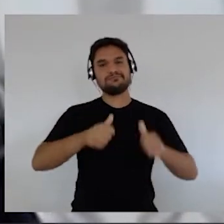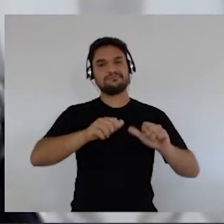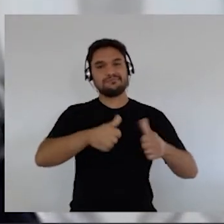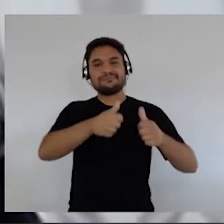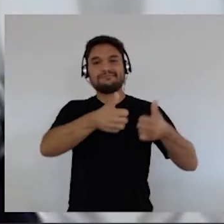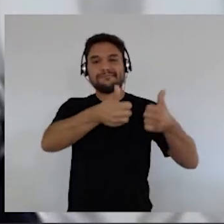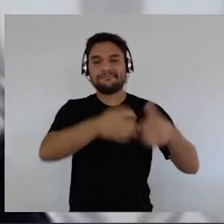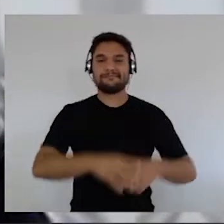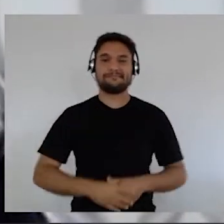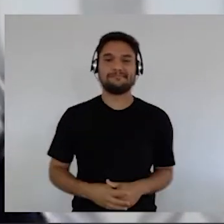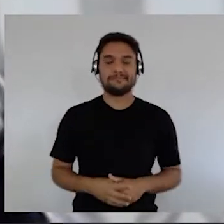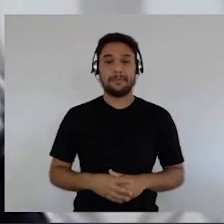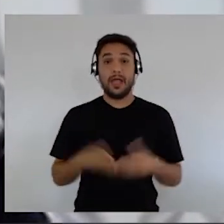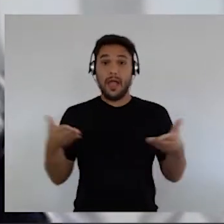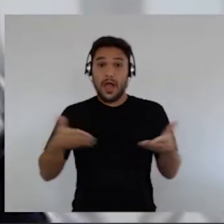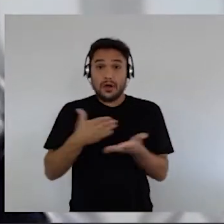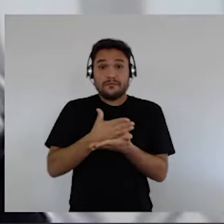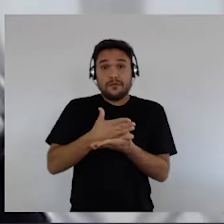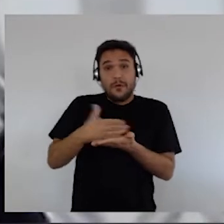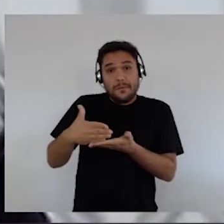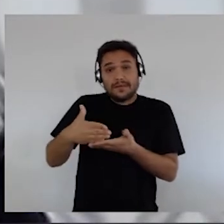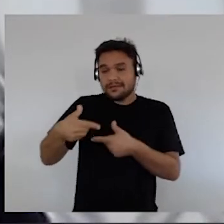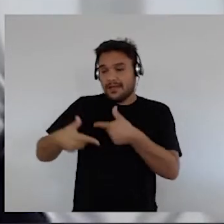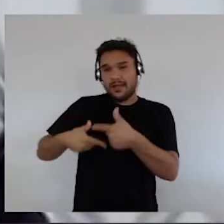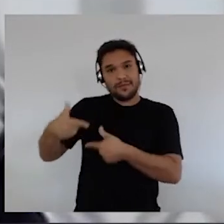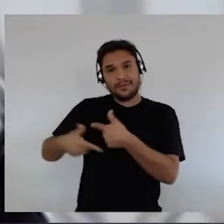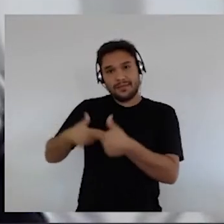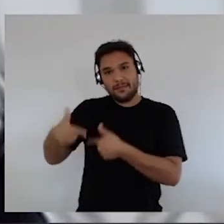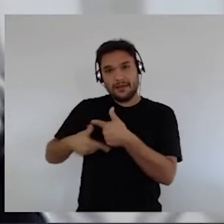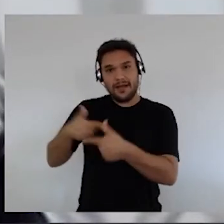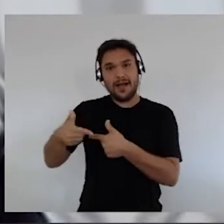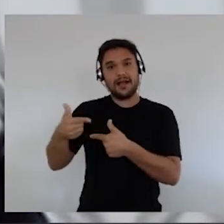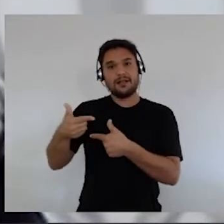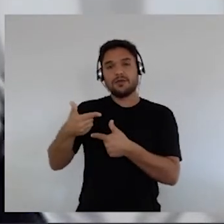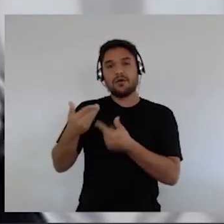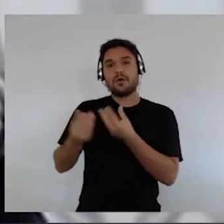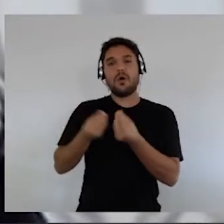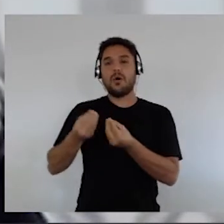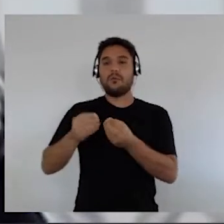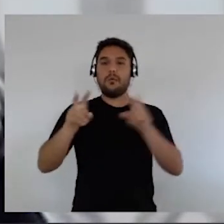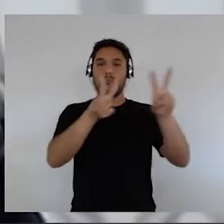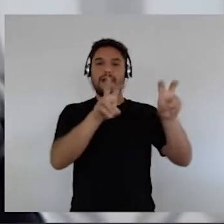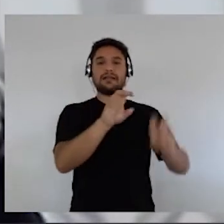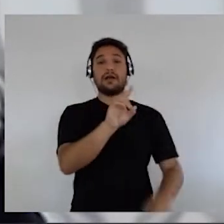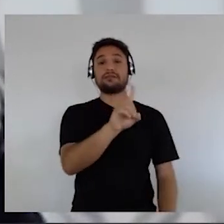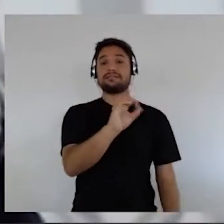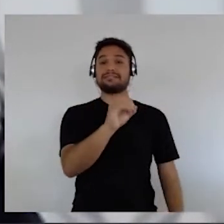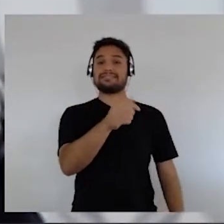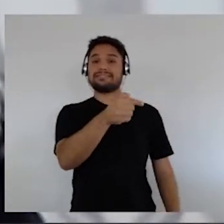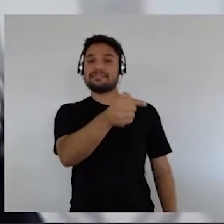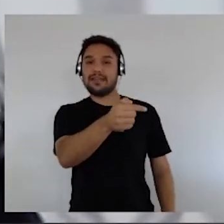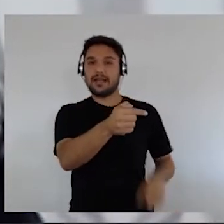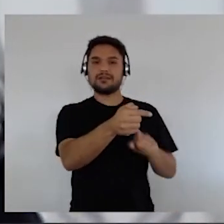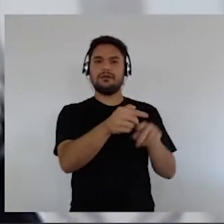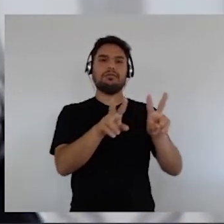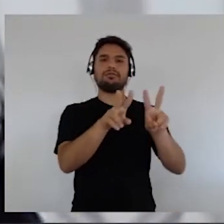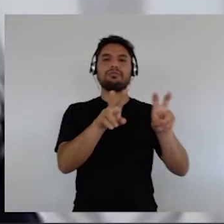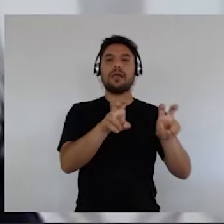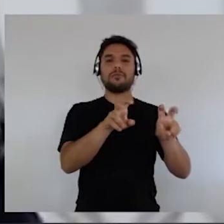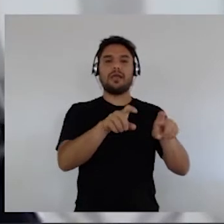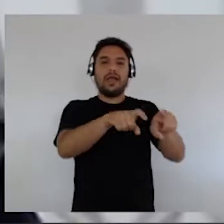profissão. Nós vamos iniciar os nossos trabalhos, vamos iniciar com o painel 107, com o tema